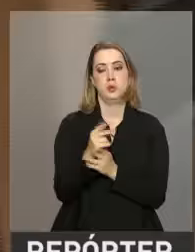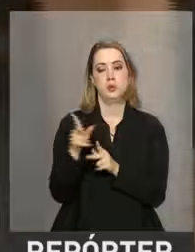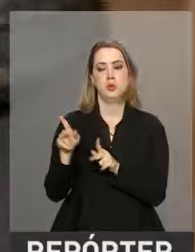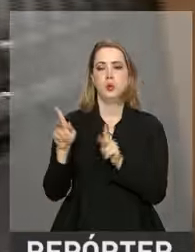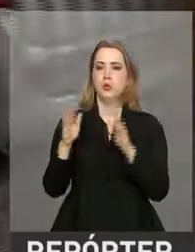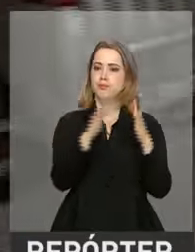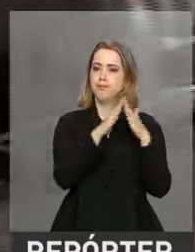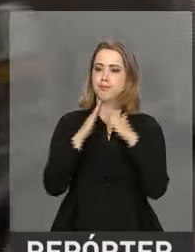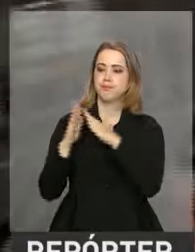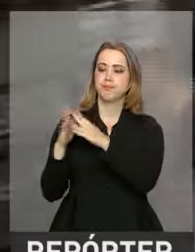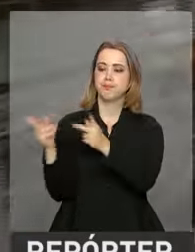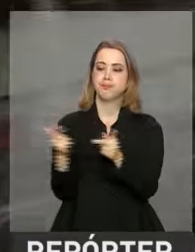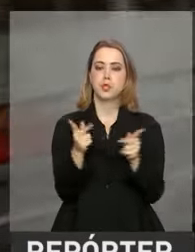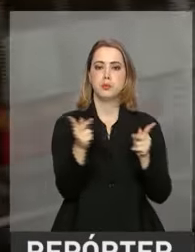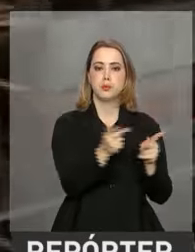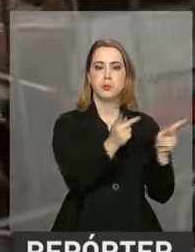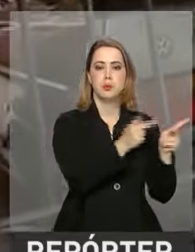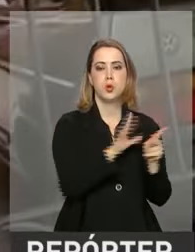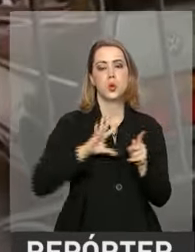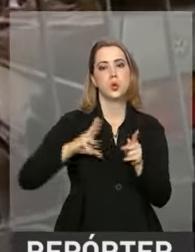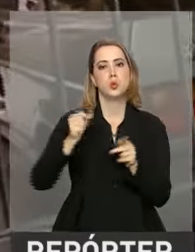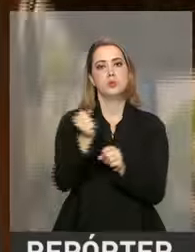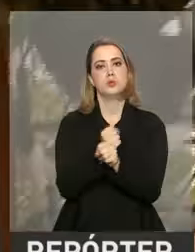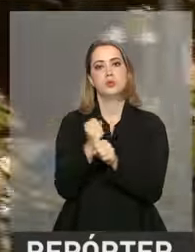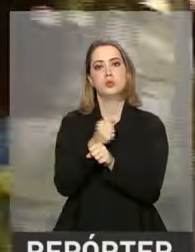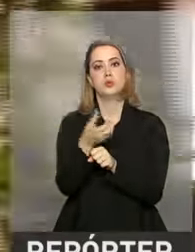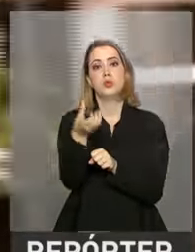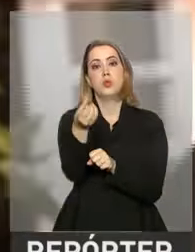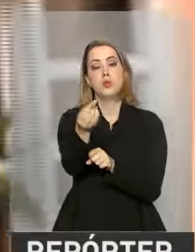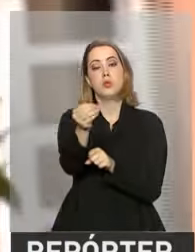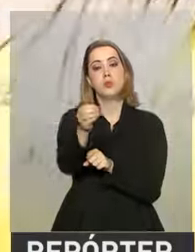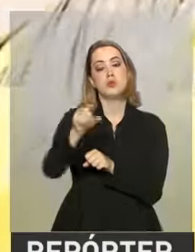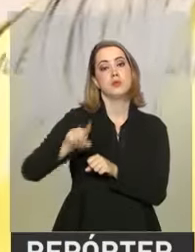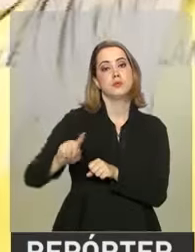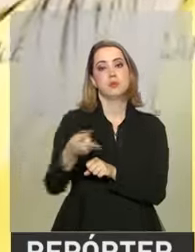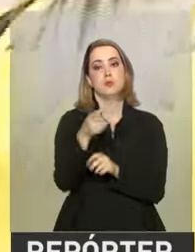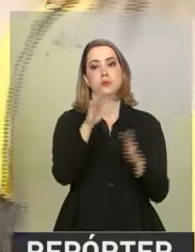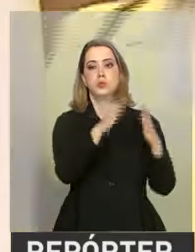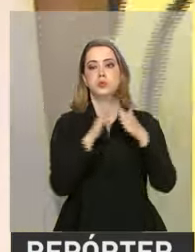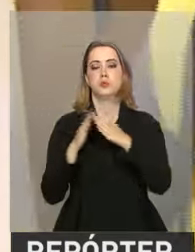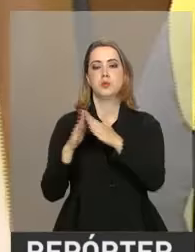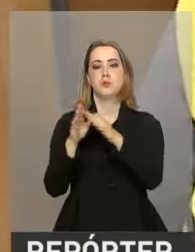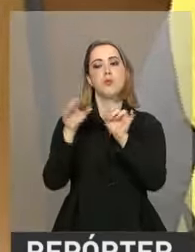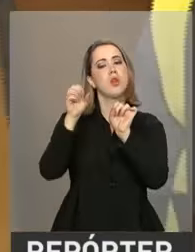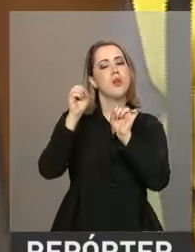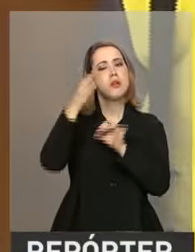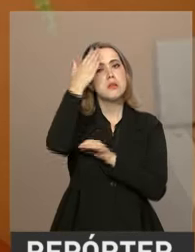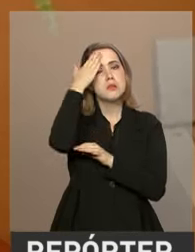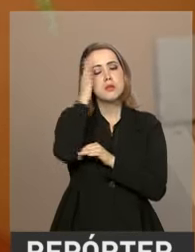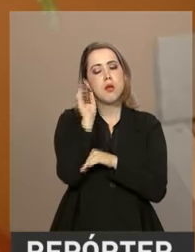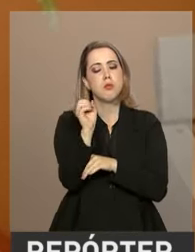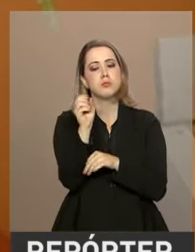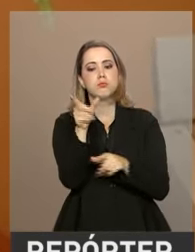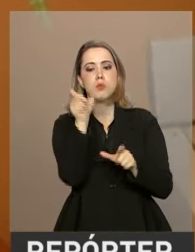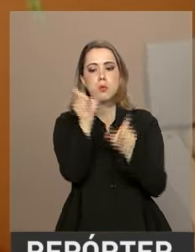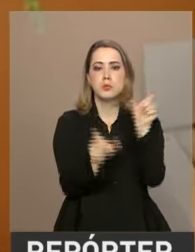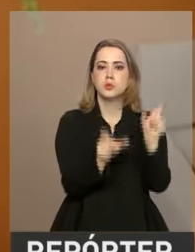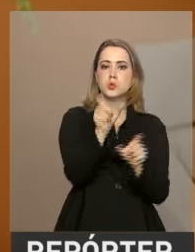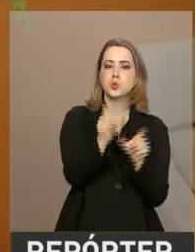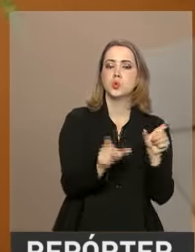casa a casa todo ano cerca de 600.000 residências recebem orientações de Agentes de